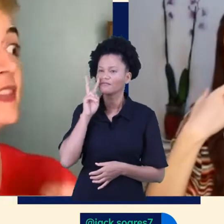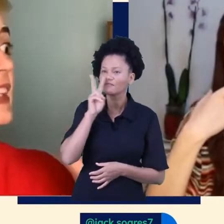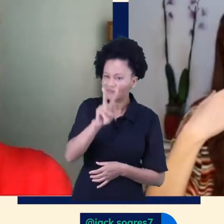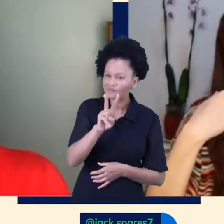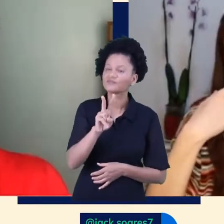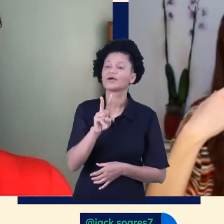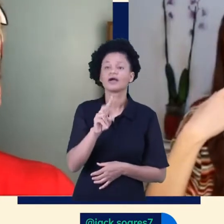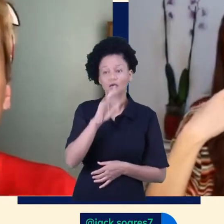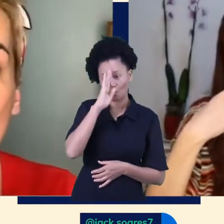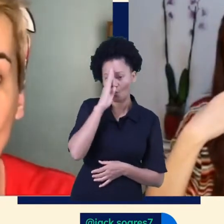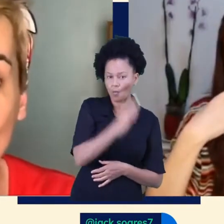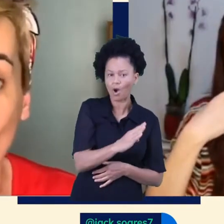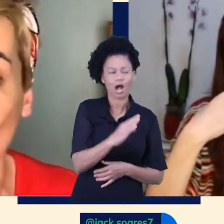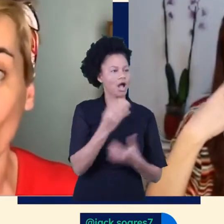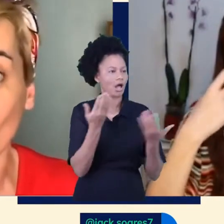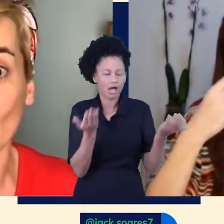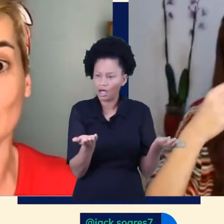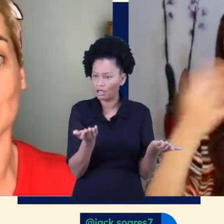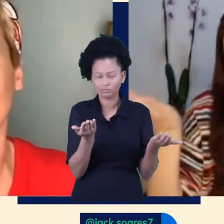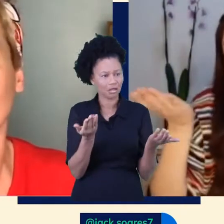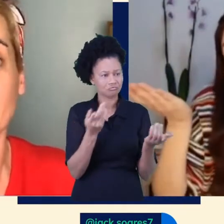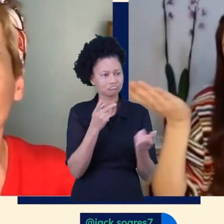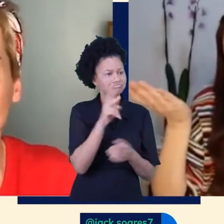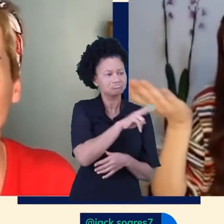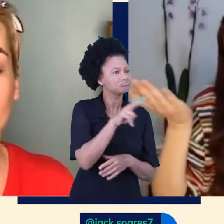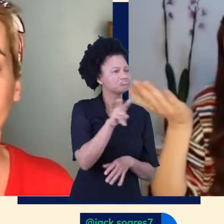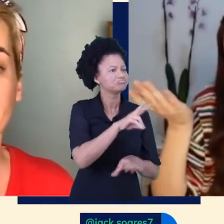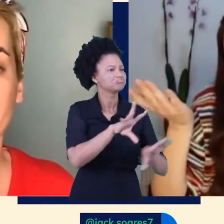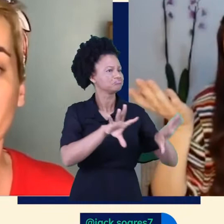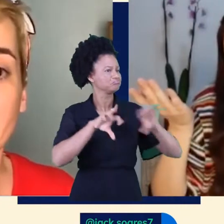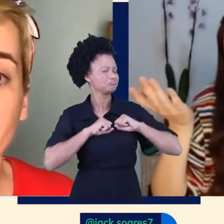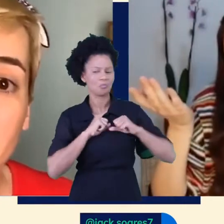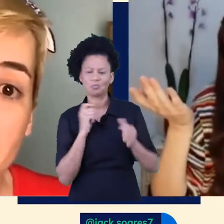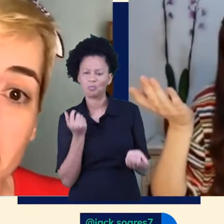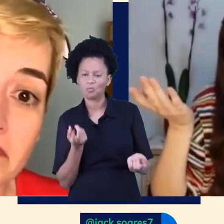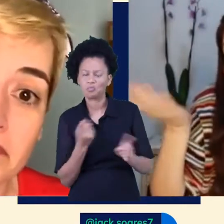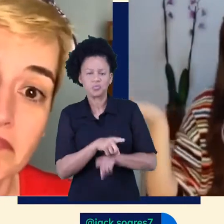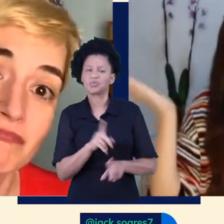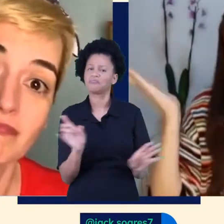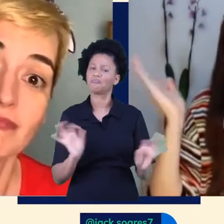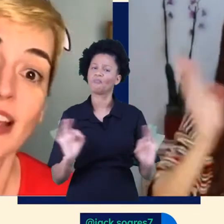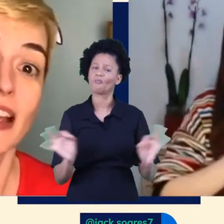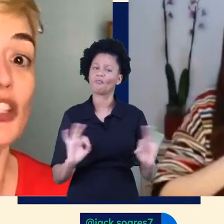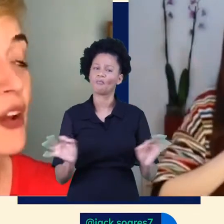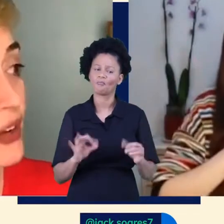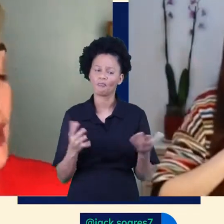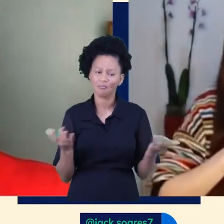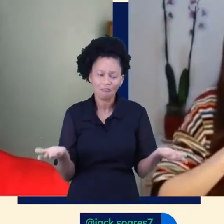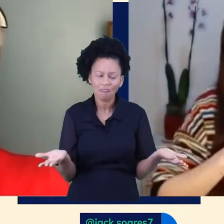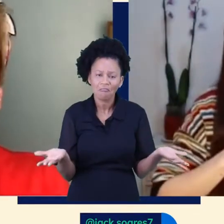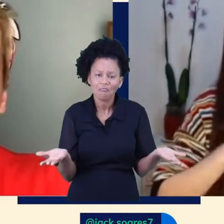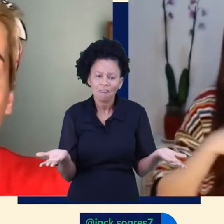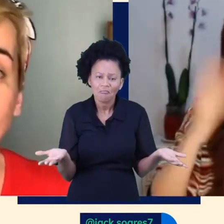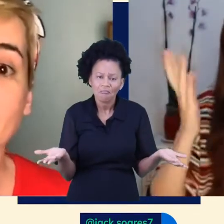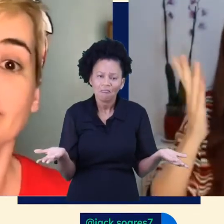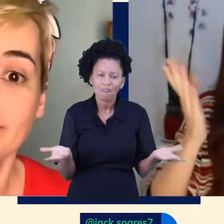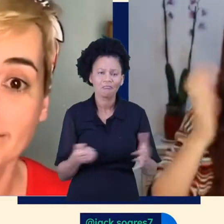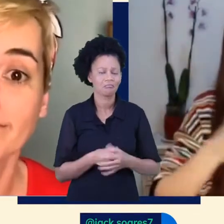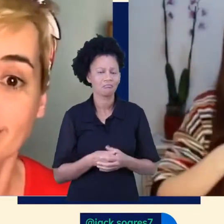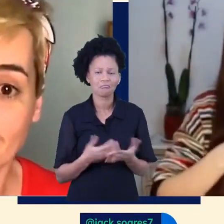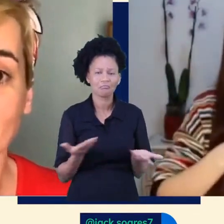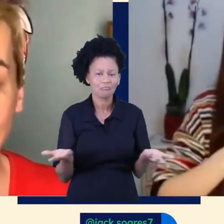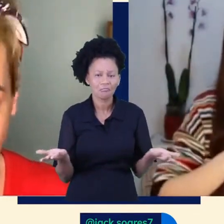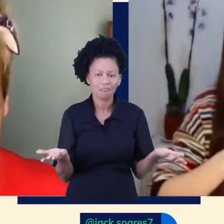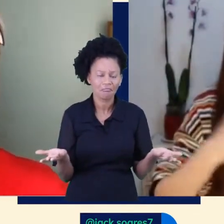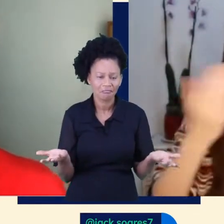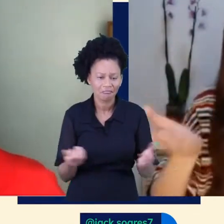né? Estão se identificando com o gênero oposto. Então, não é isso, exatamente, não